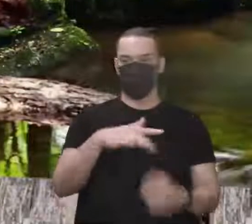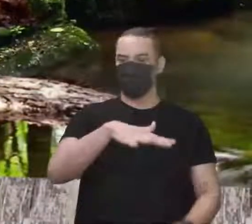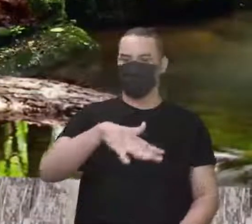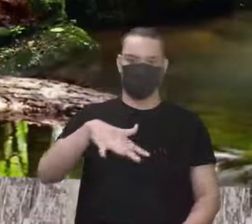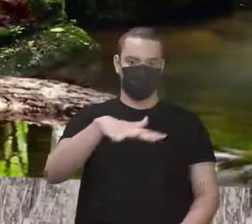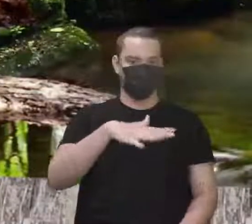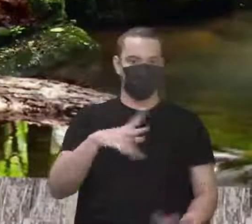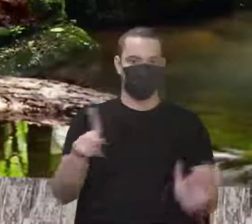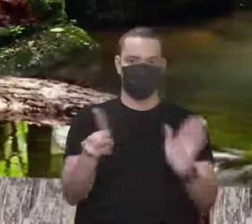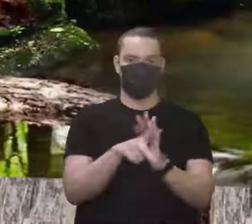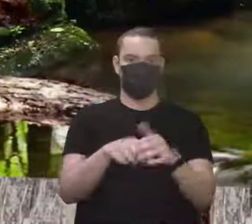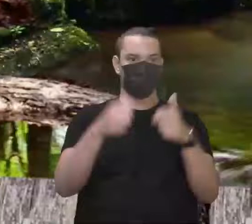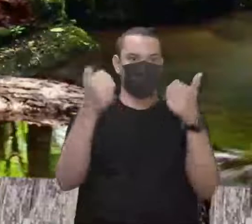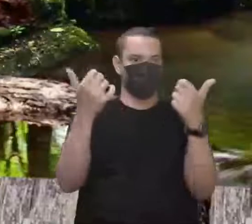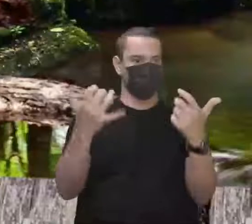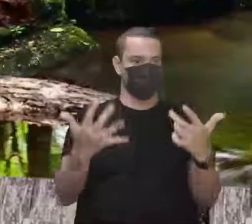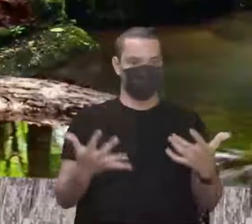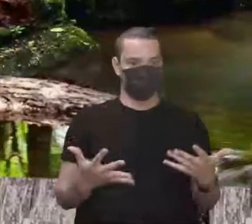que está